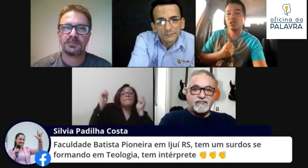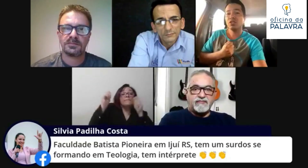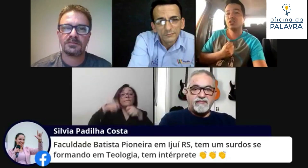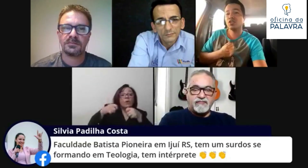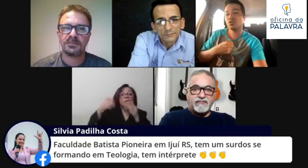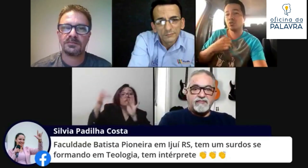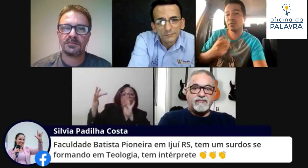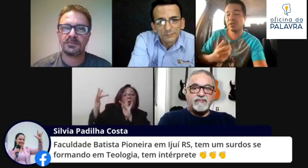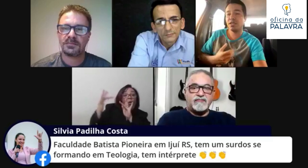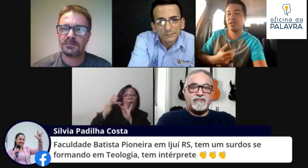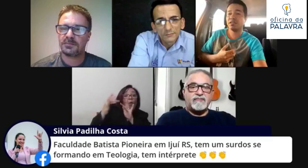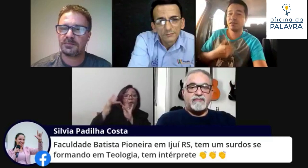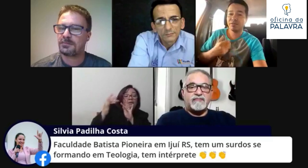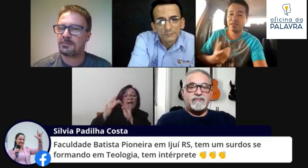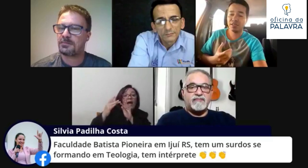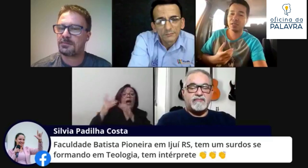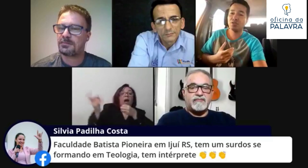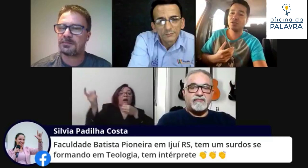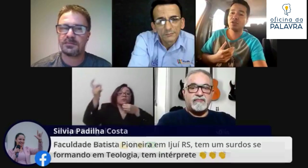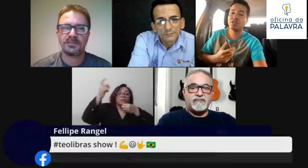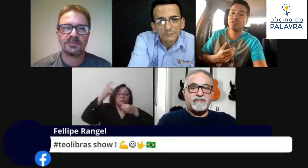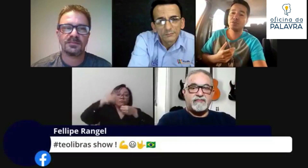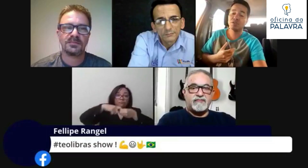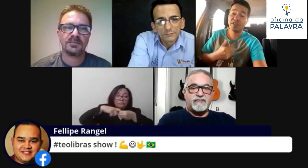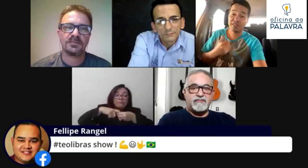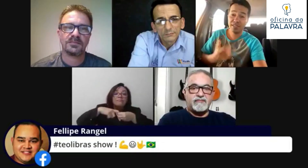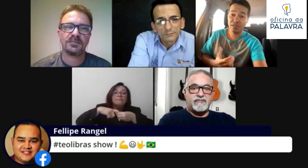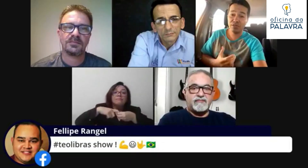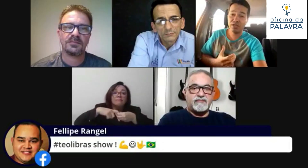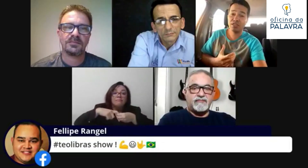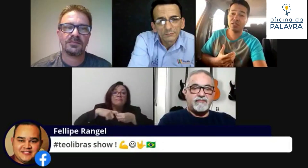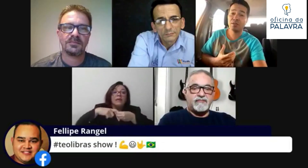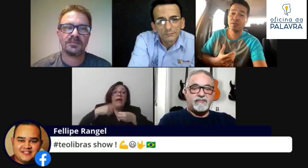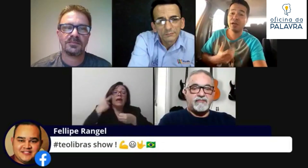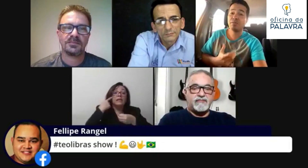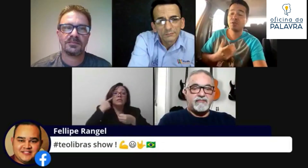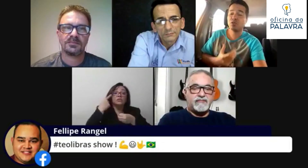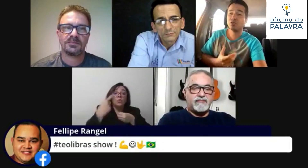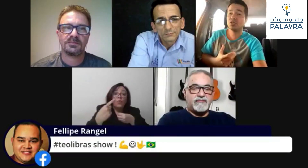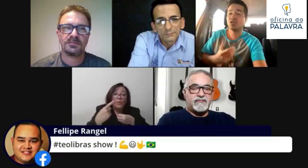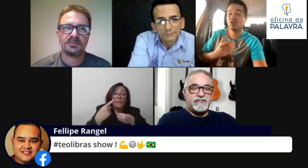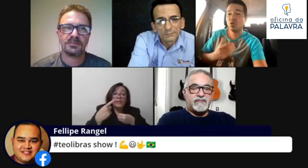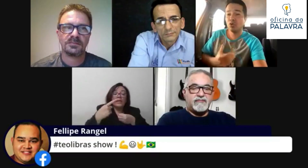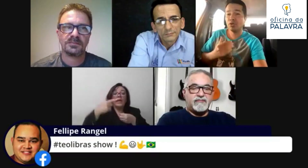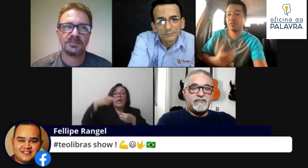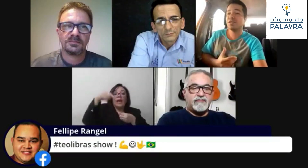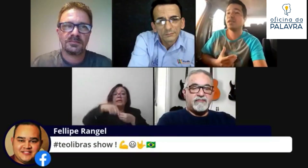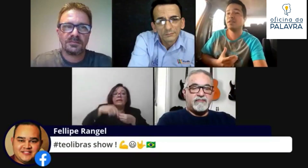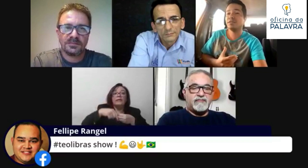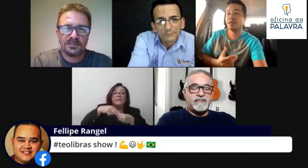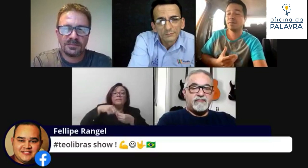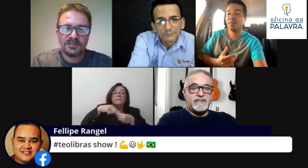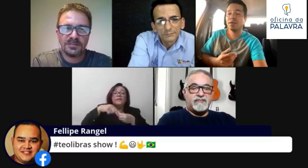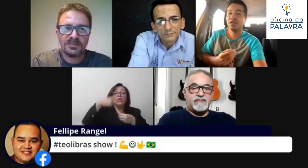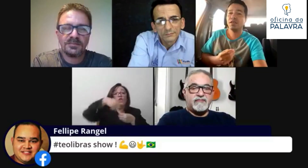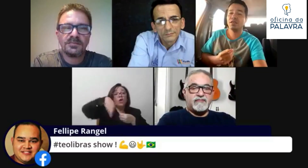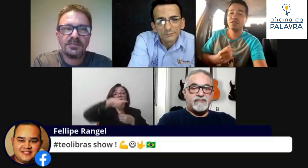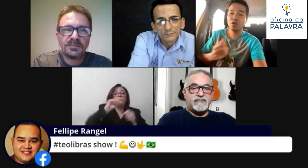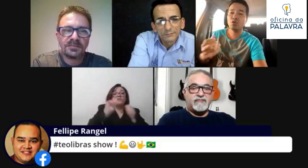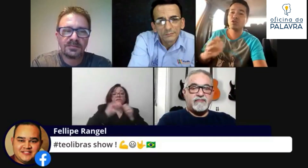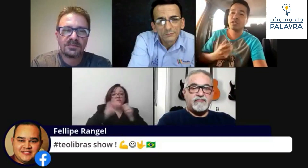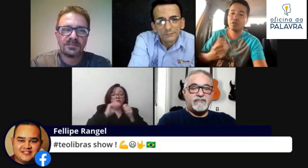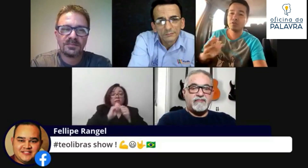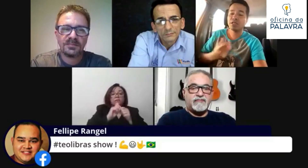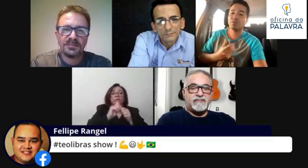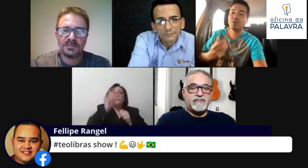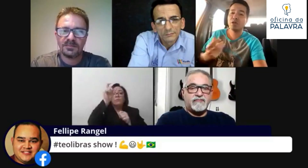conosco e descobrir, através daquilo que nós estamos fazendo na igreja para pessoas com deficiência, e ter